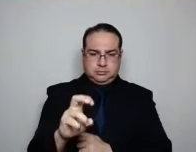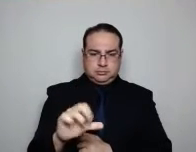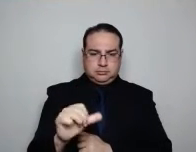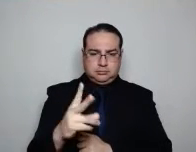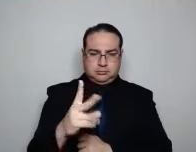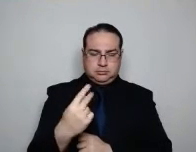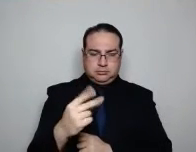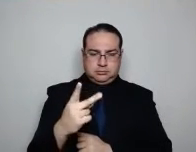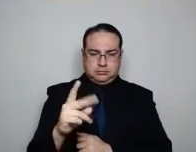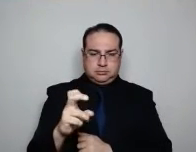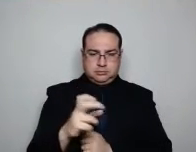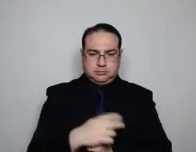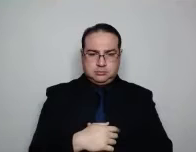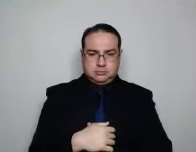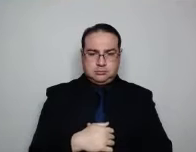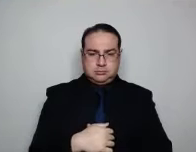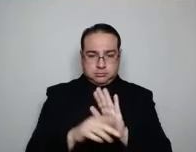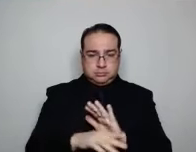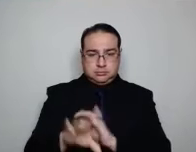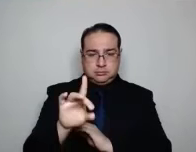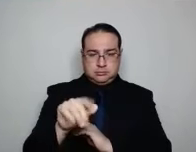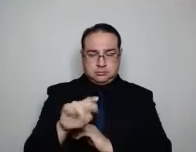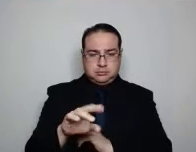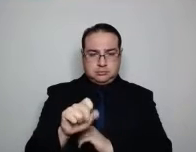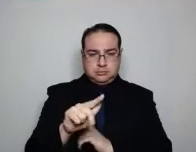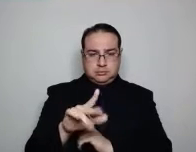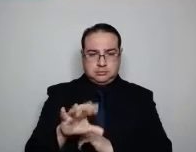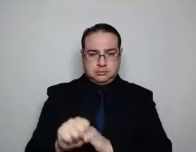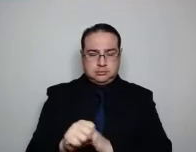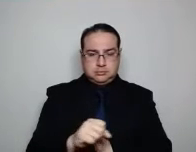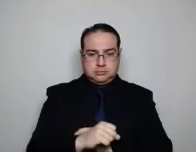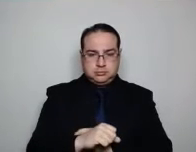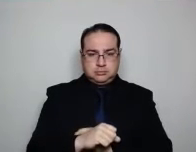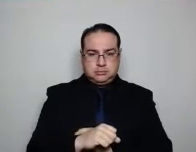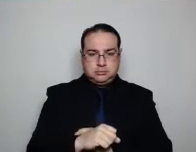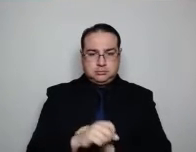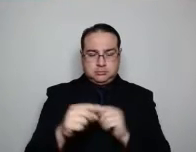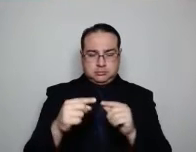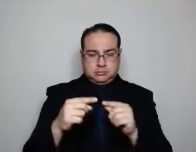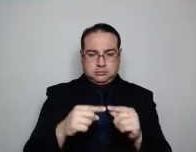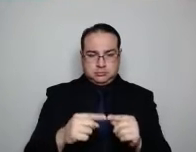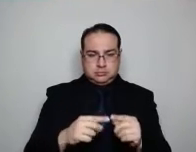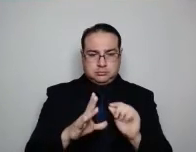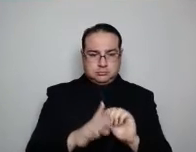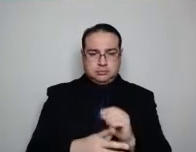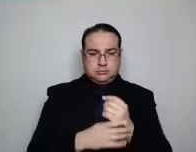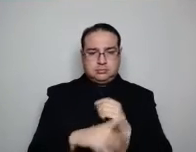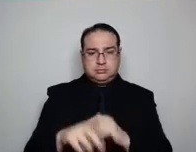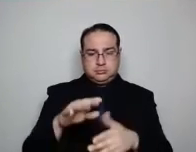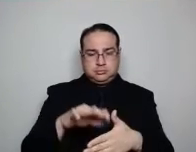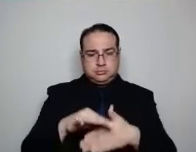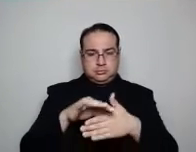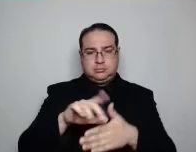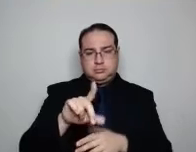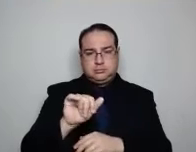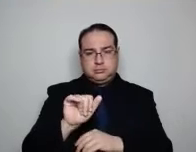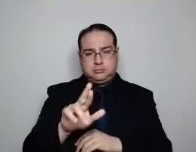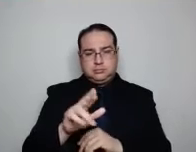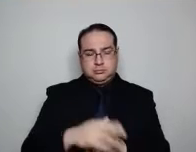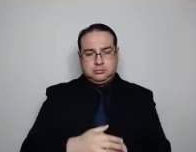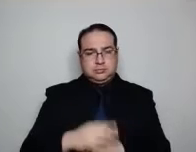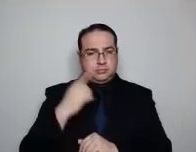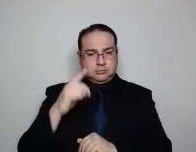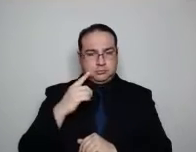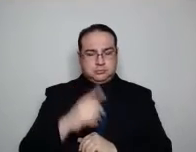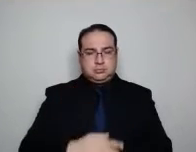08-11-243-59-2015. Apelado Daniela Cardoso Alves. E apelado seguradora líder. Advogado doutora